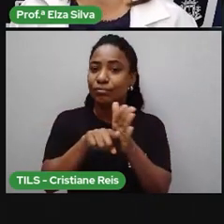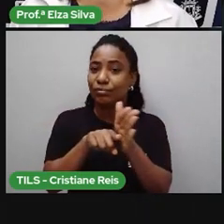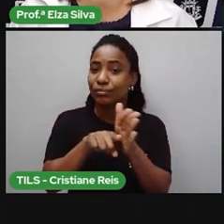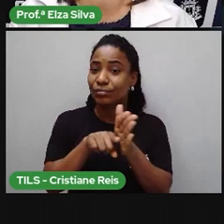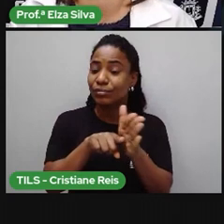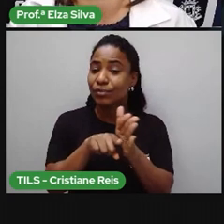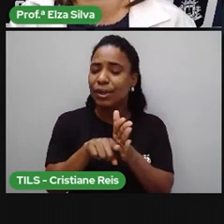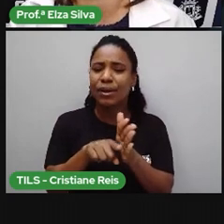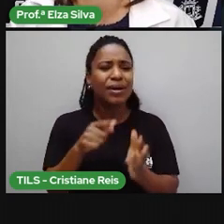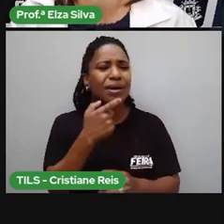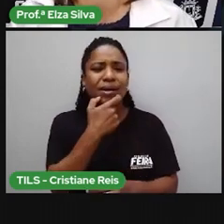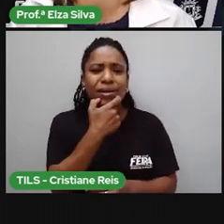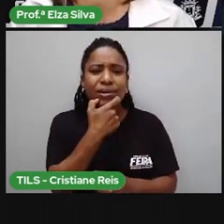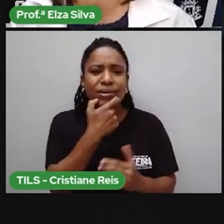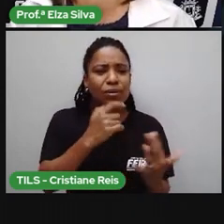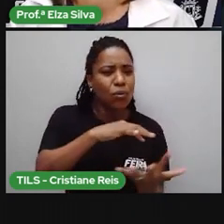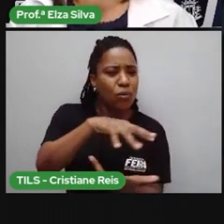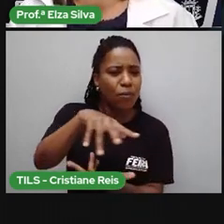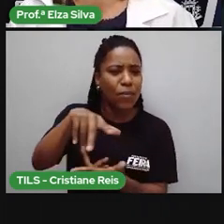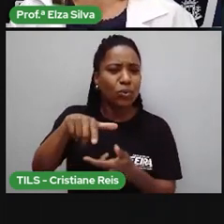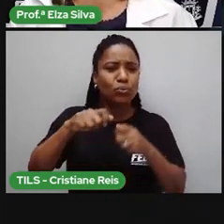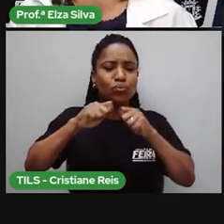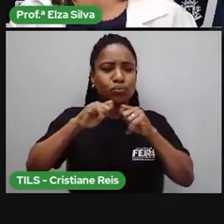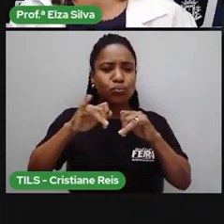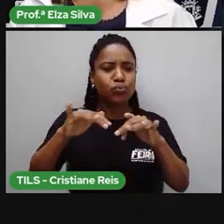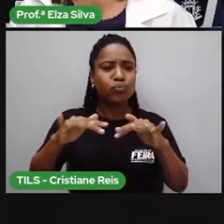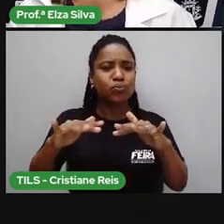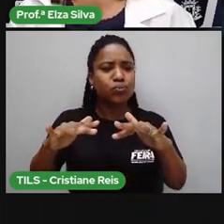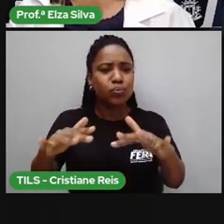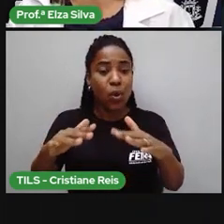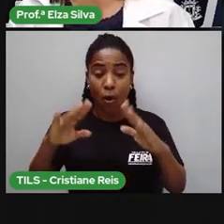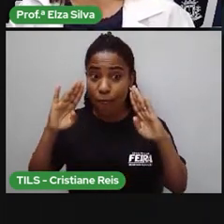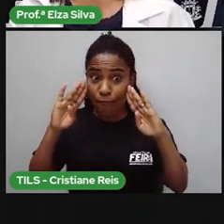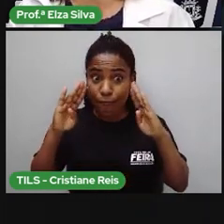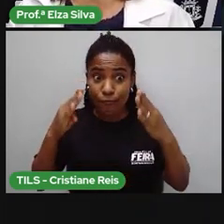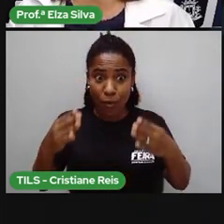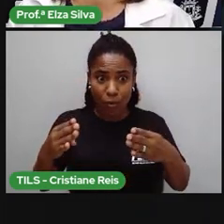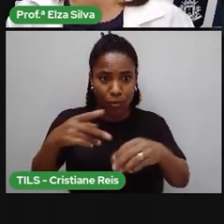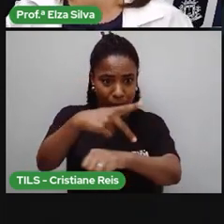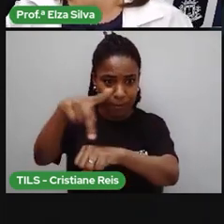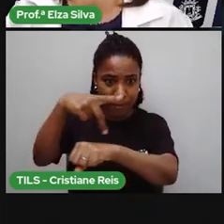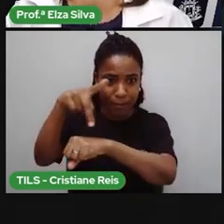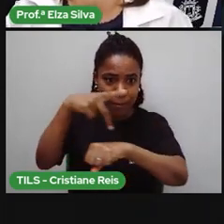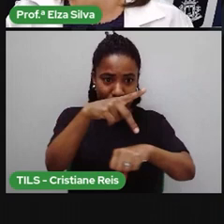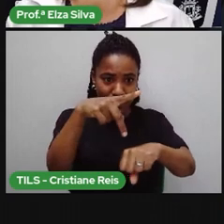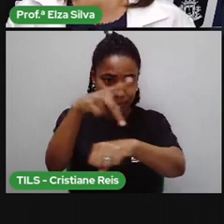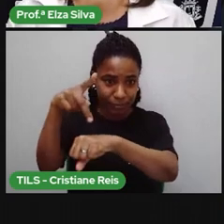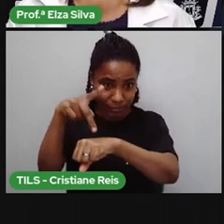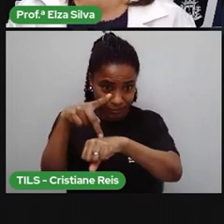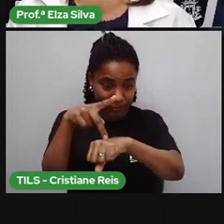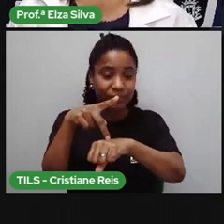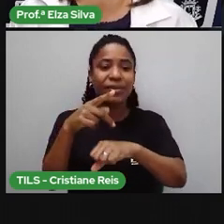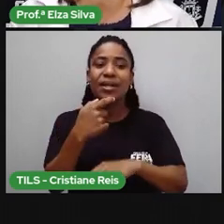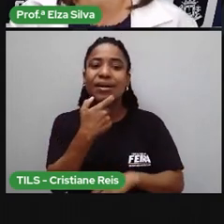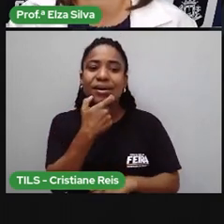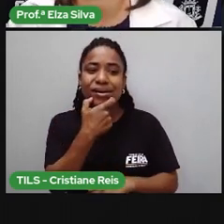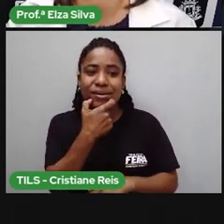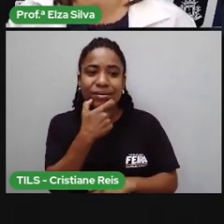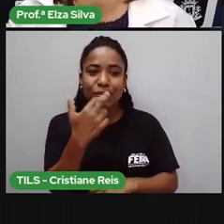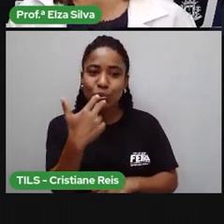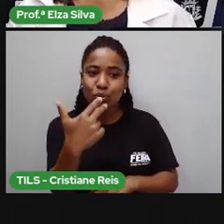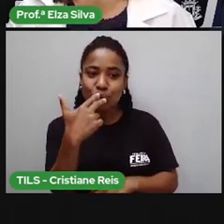alcance da língua inglesa no mundo, com foco em países que tenham essa língua estrangeira como